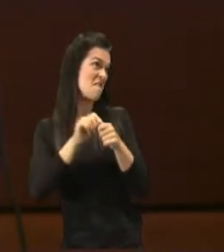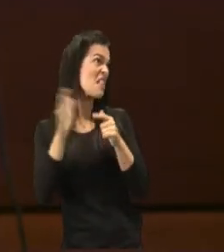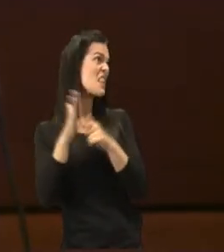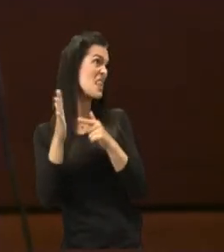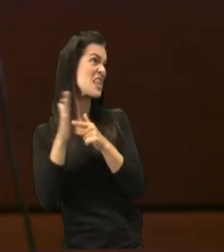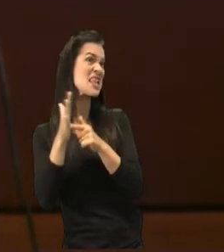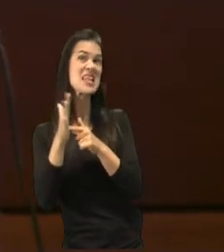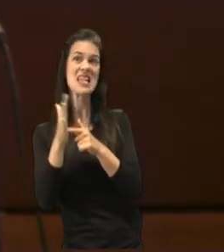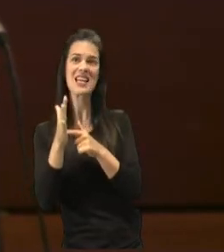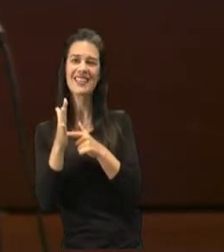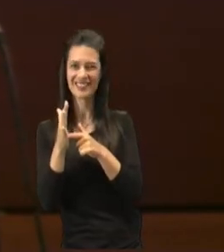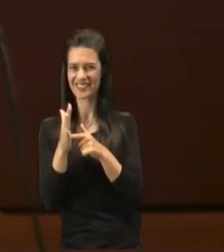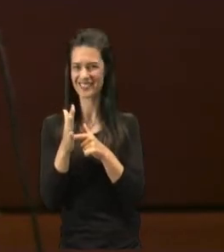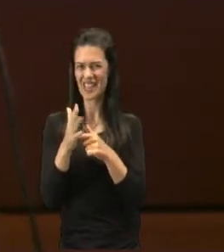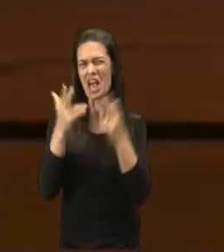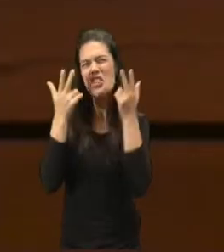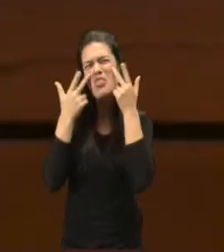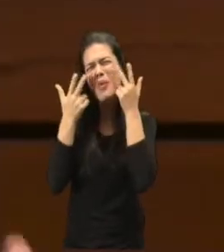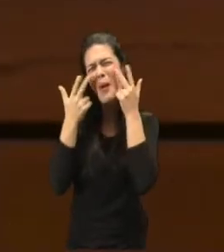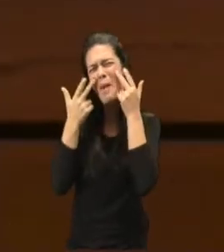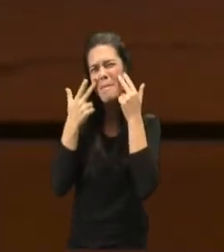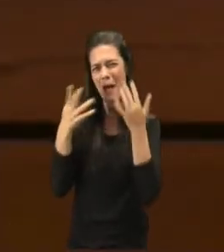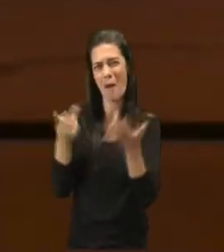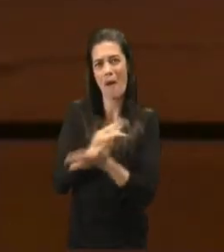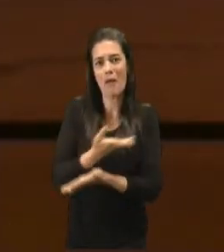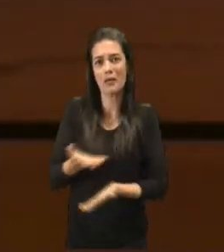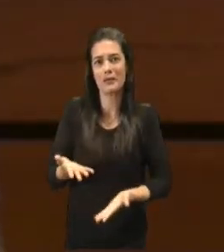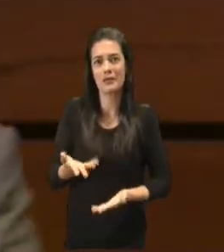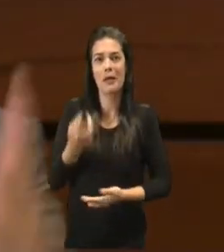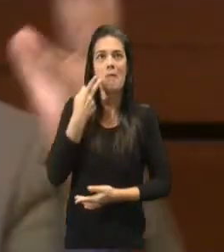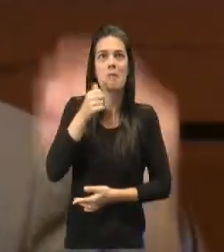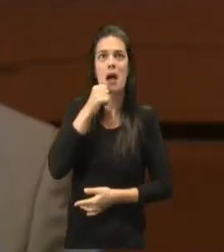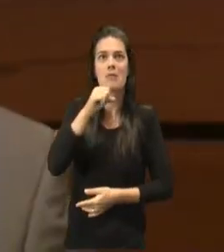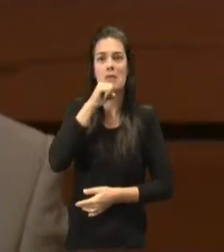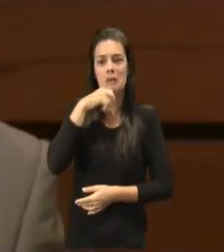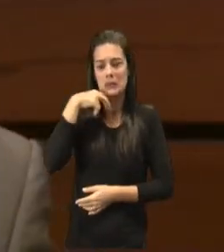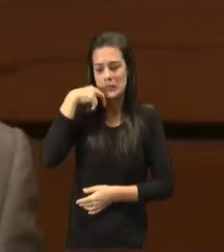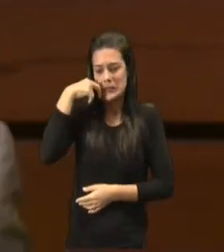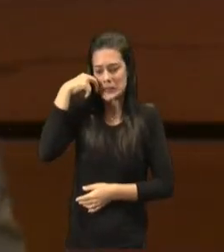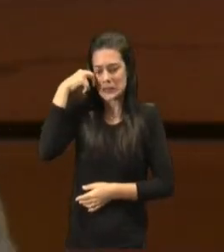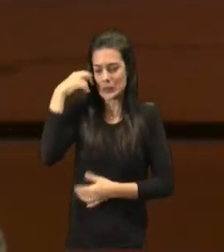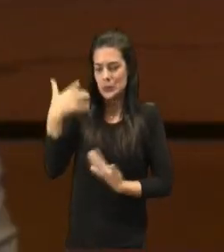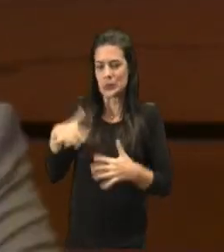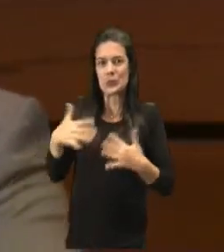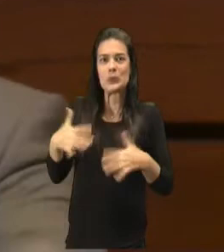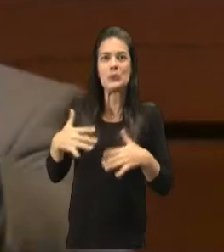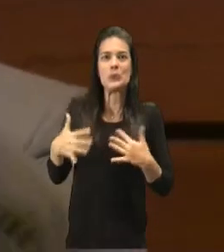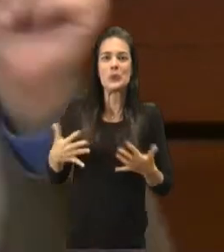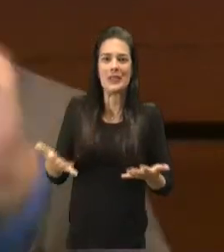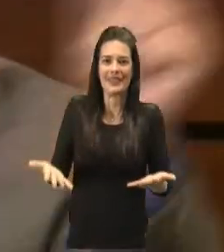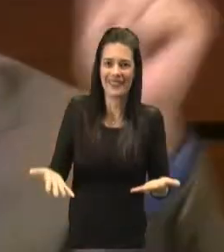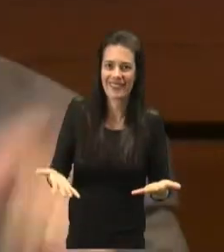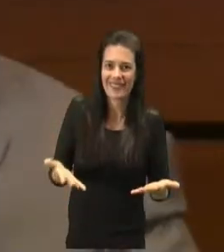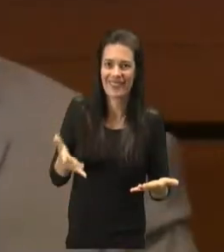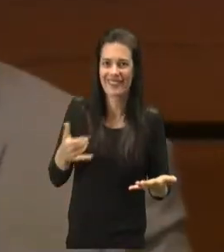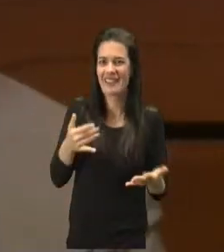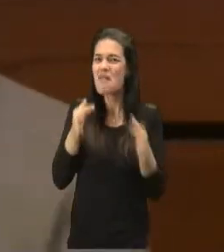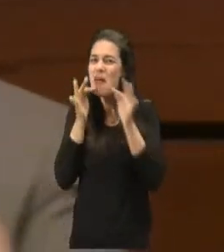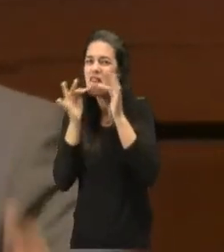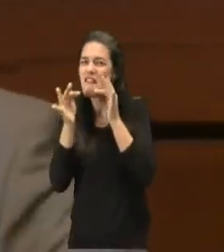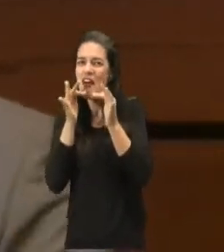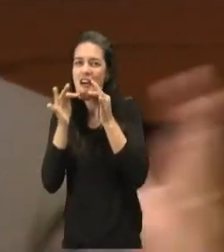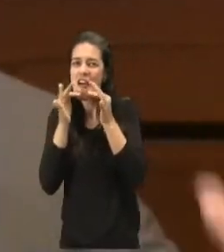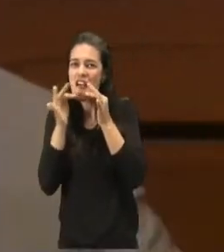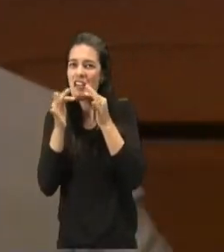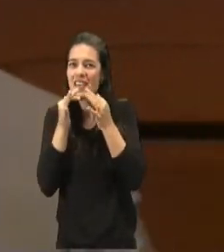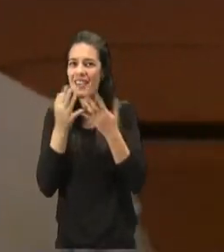muito comum isso acontecer nas igrejas. Quem nunca contou uma história, quem nunca fez uma fofoquinha para alguém, quando